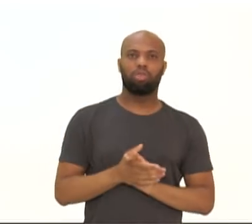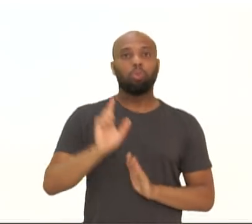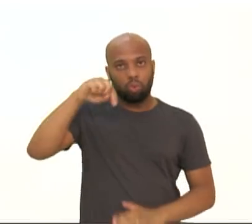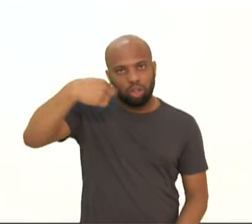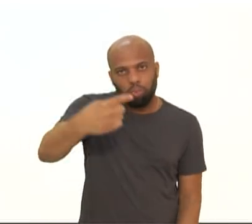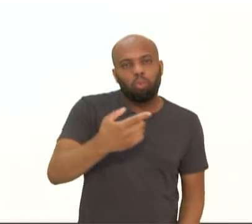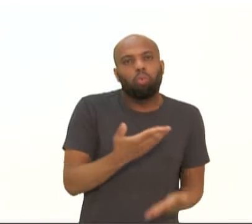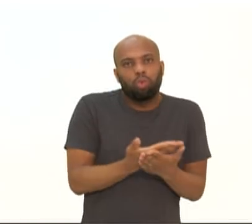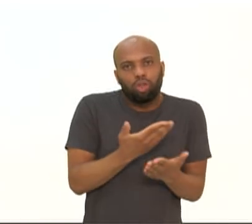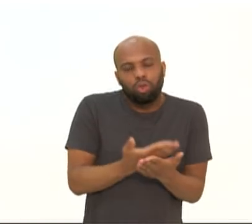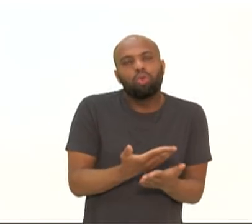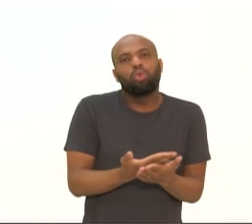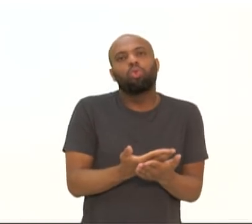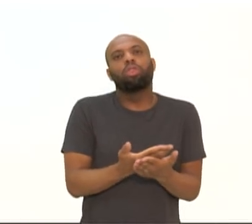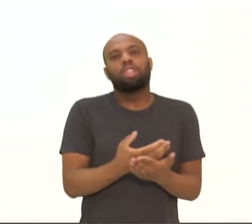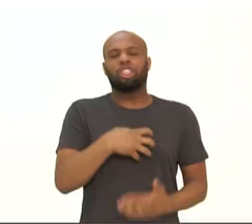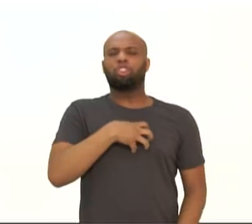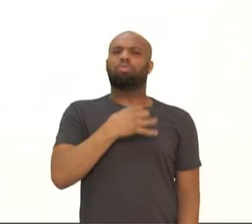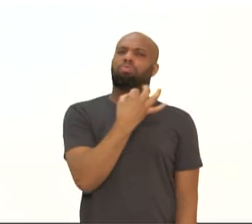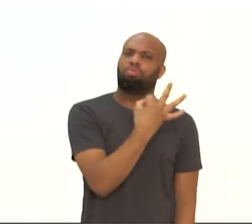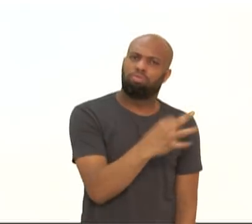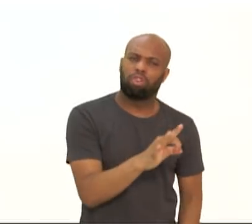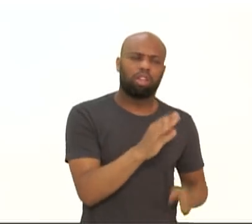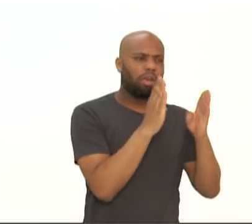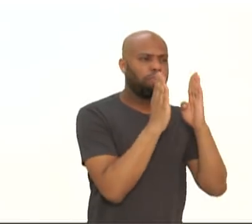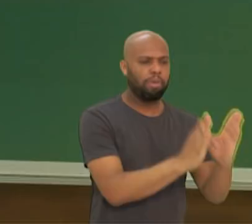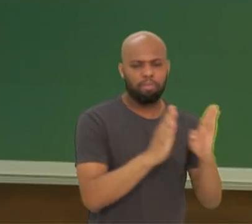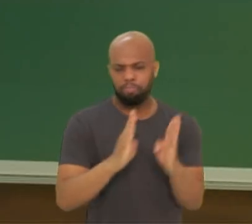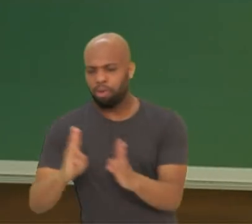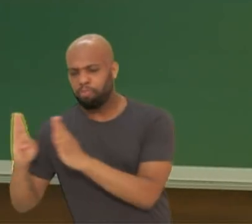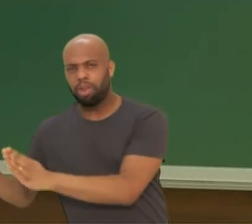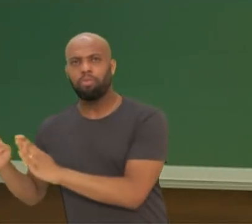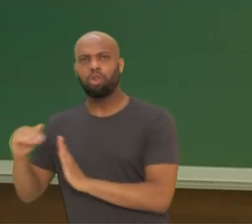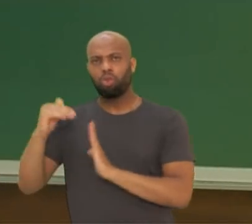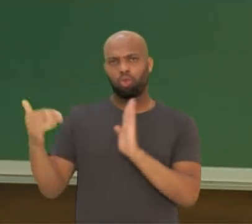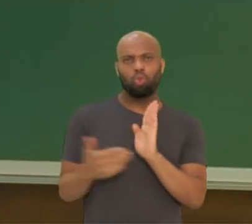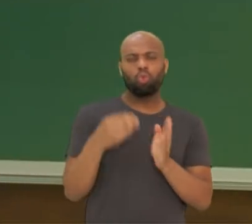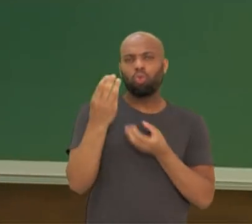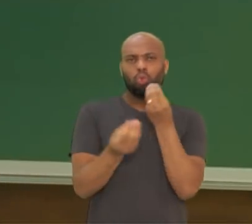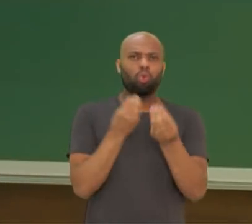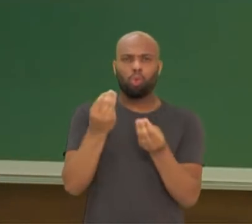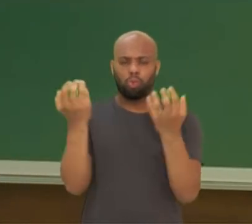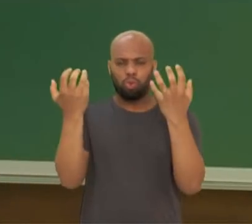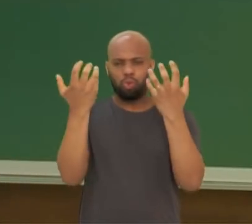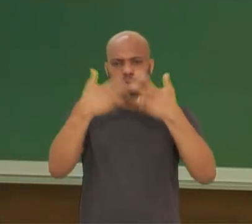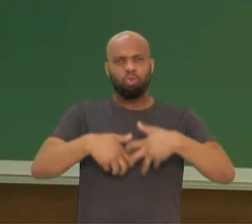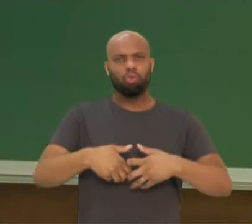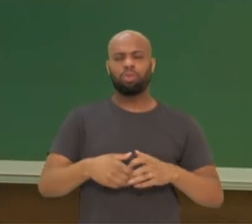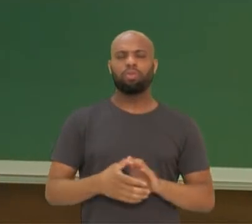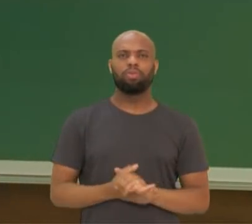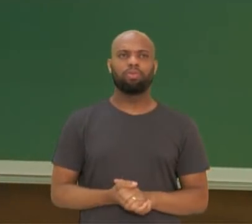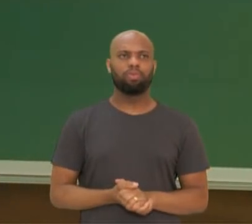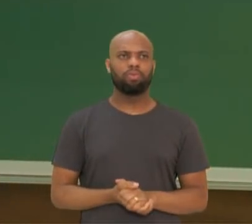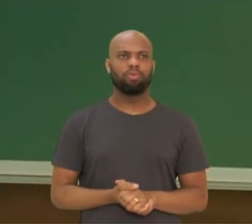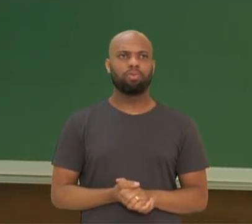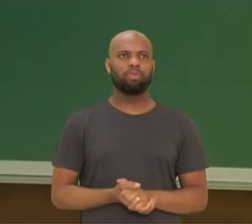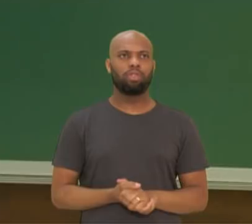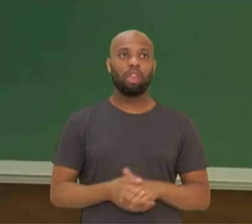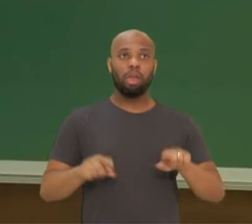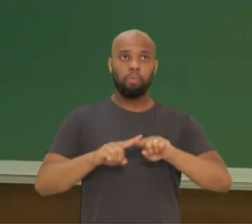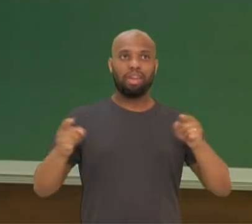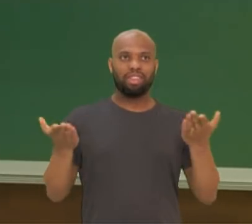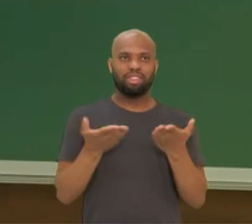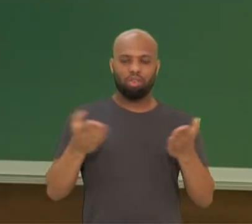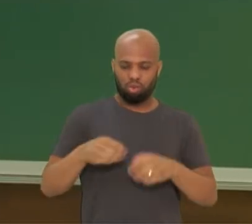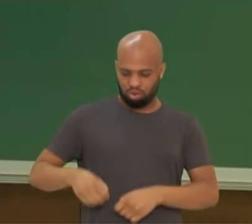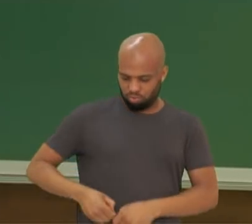a pouco, mais para frente, nós vamos entender o processo da digestão, como que ele ocorre. E o fígado?